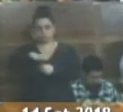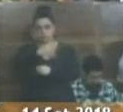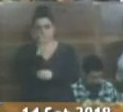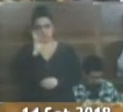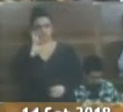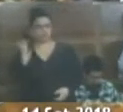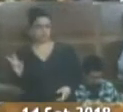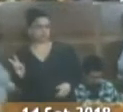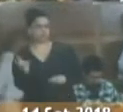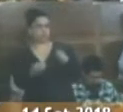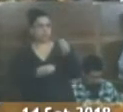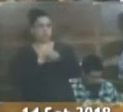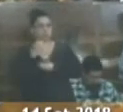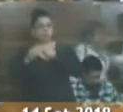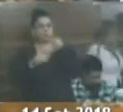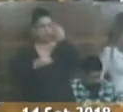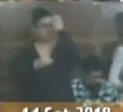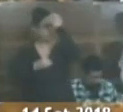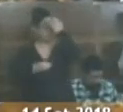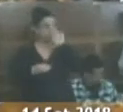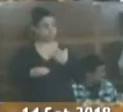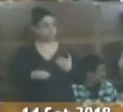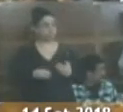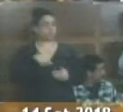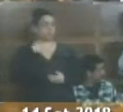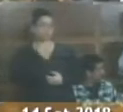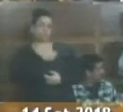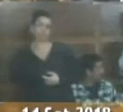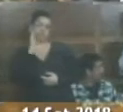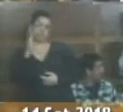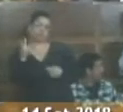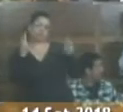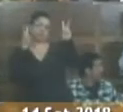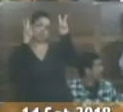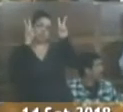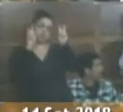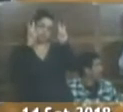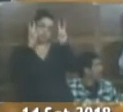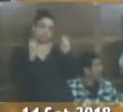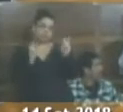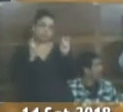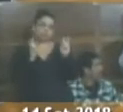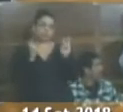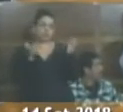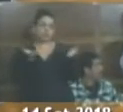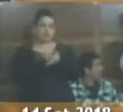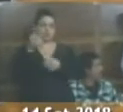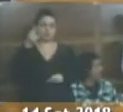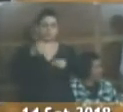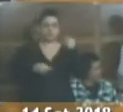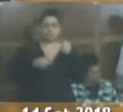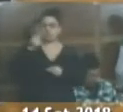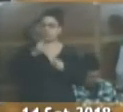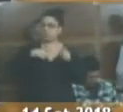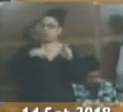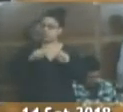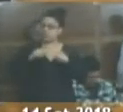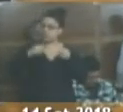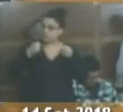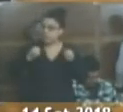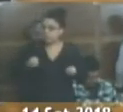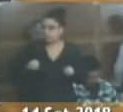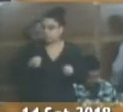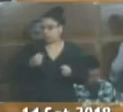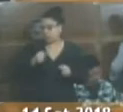a complexidade que nós, dos assuntos que nós discutimos aqui nesse tempo e o desafio para